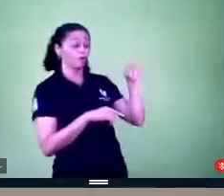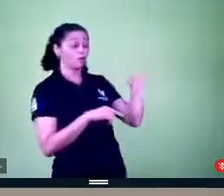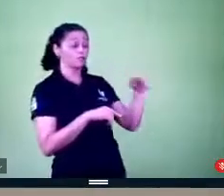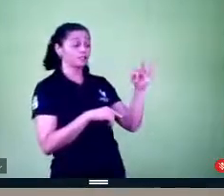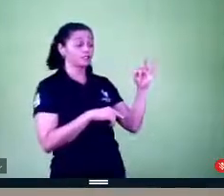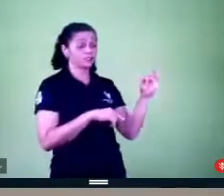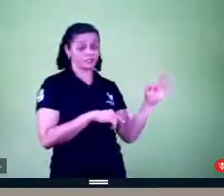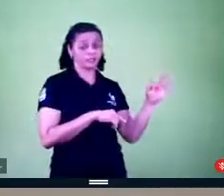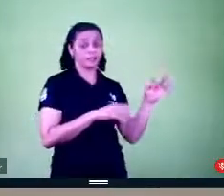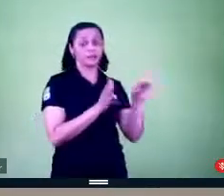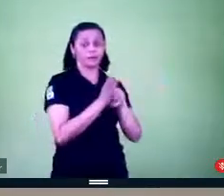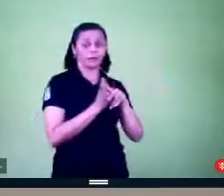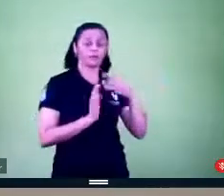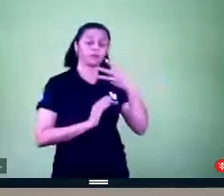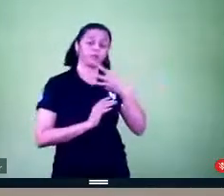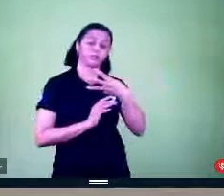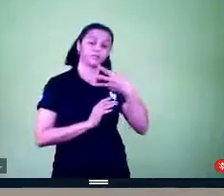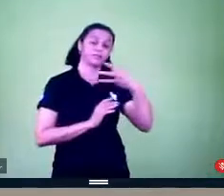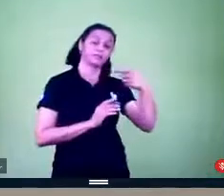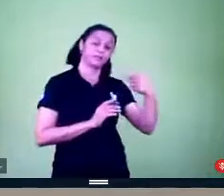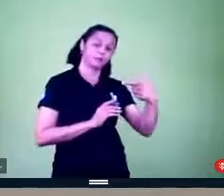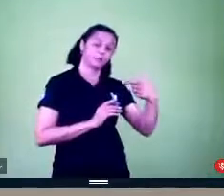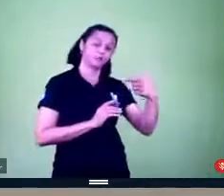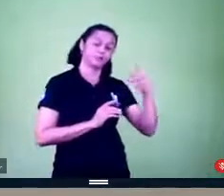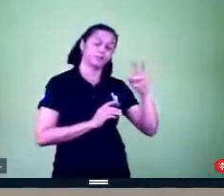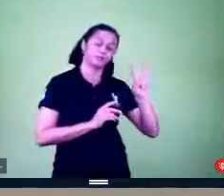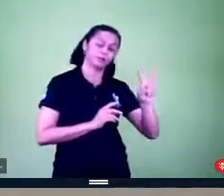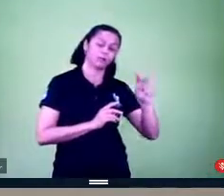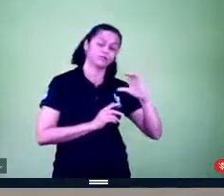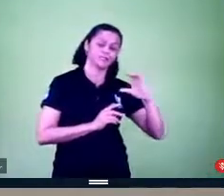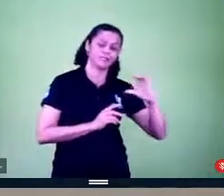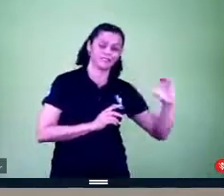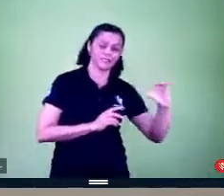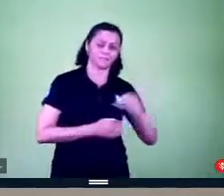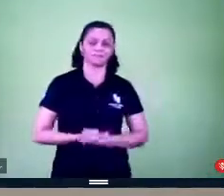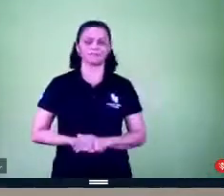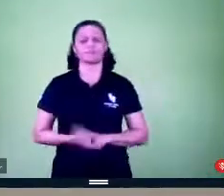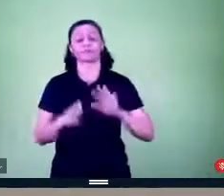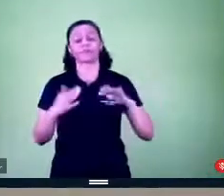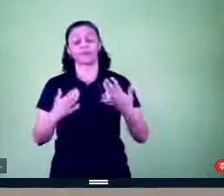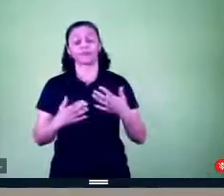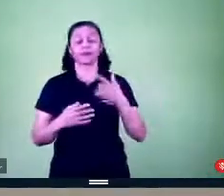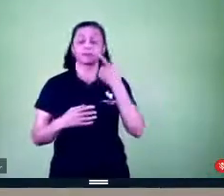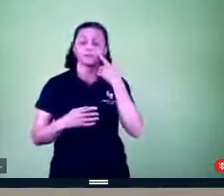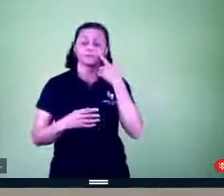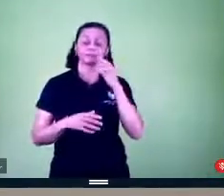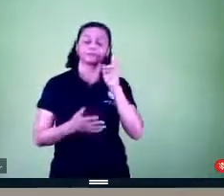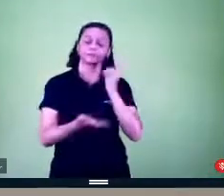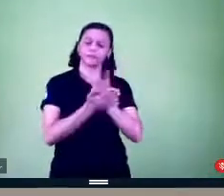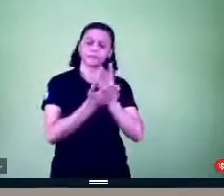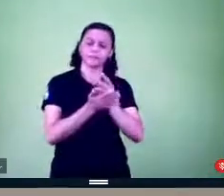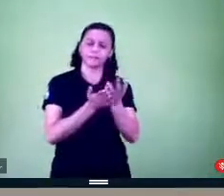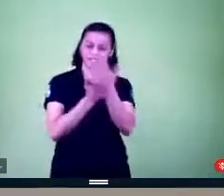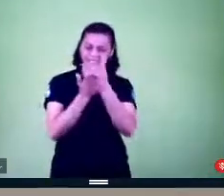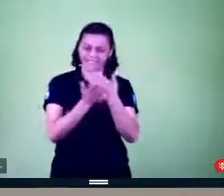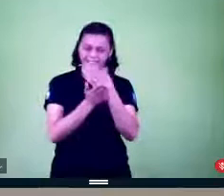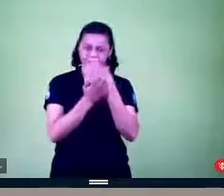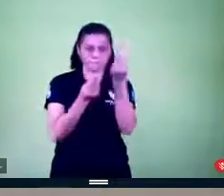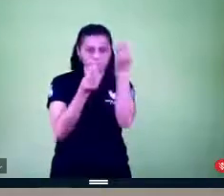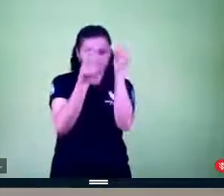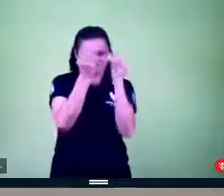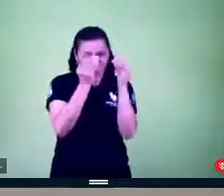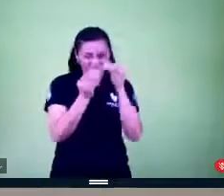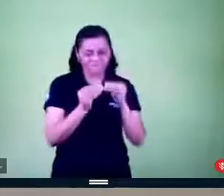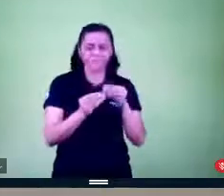bacana. Então, pega as grandezas que nós vamos calculando, sempre transportem para o circuito, fica claro você entender, né, aonde está indo cada parte da corrente,